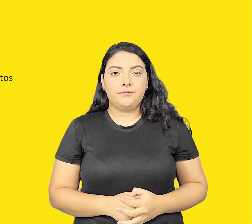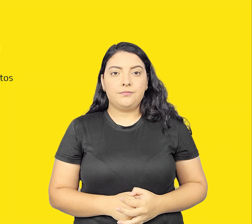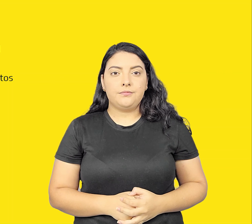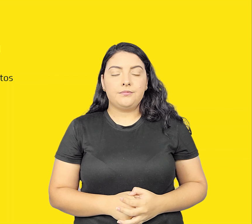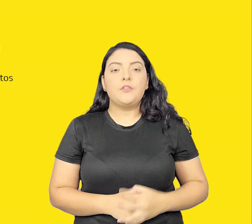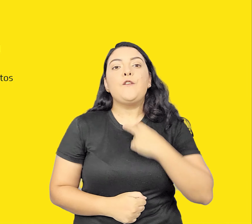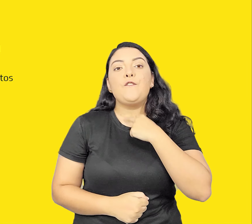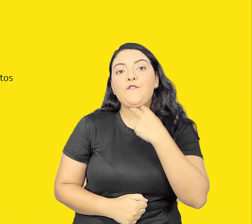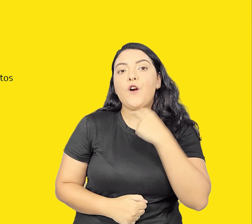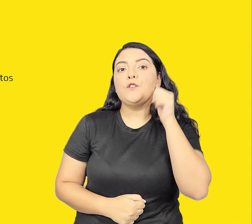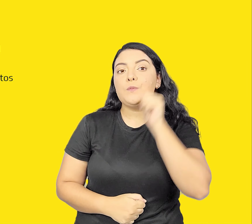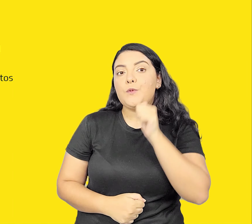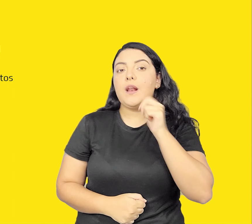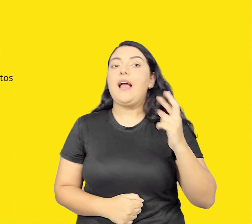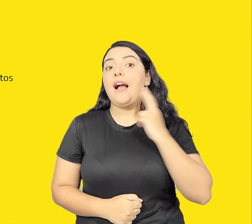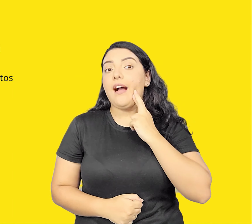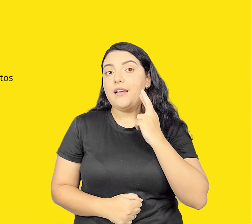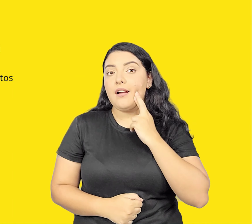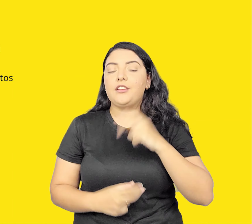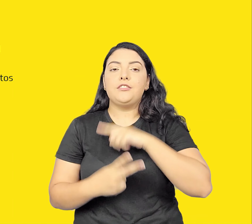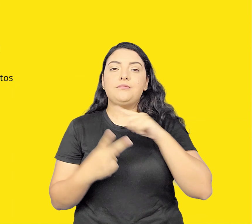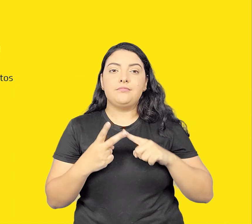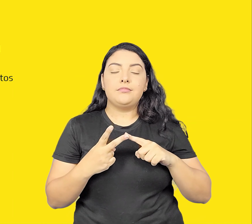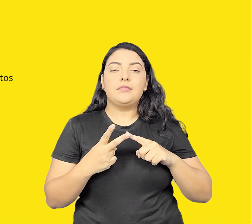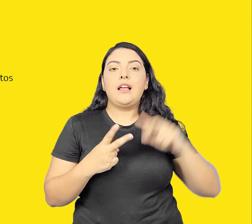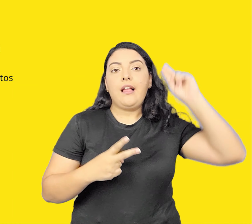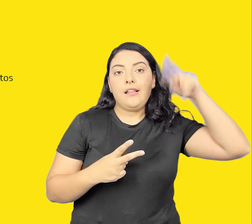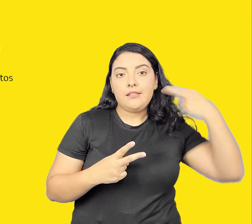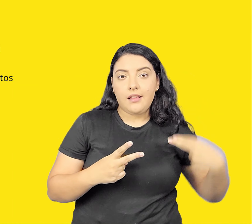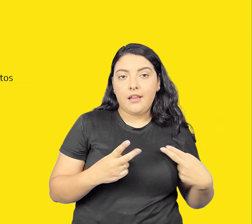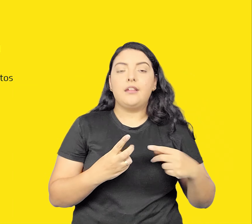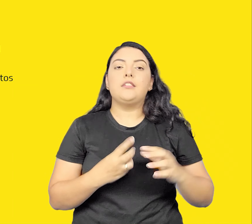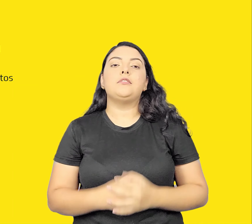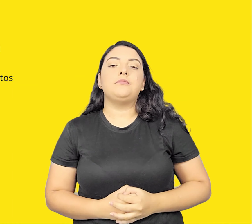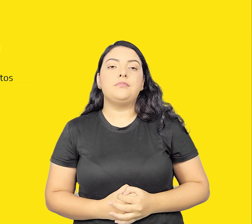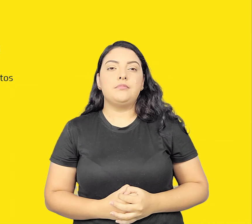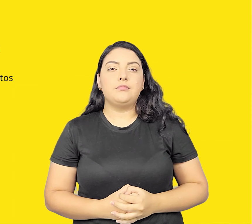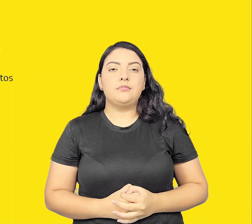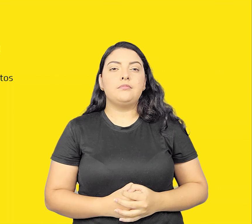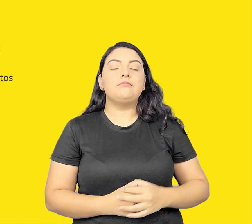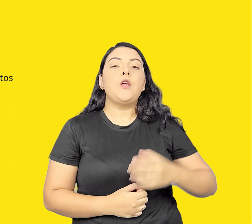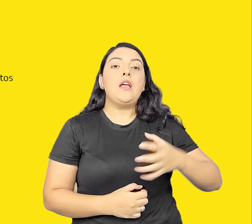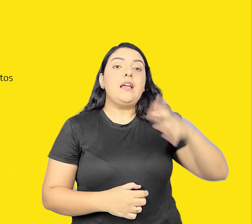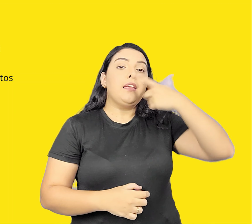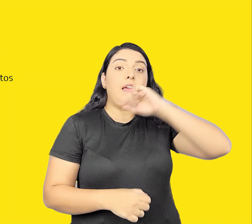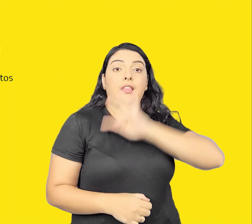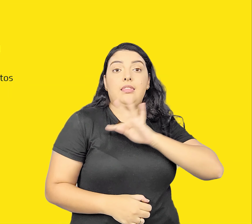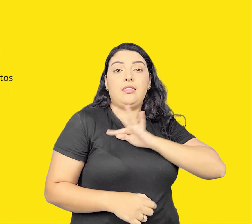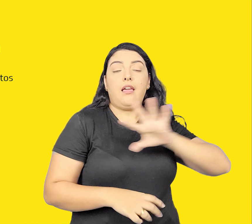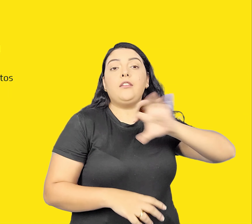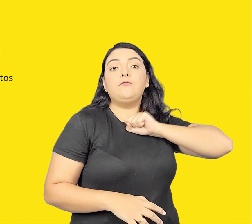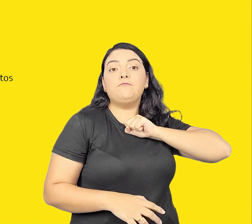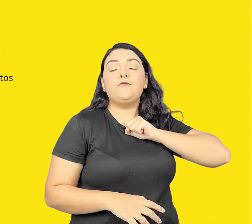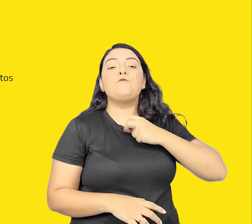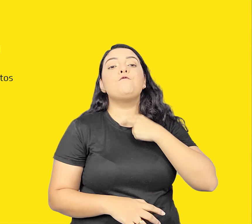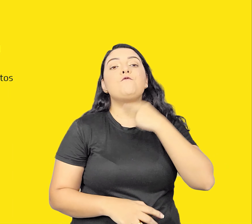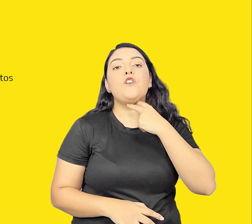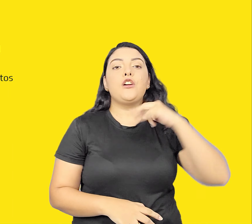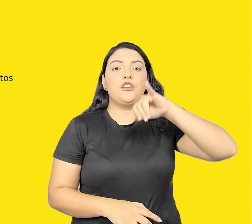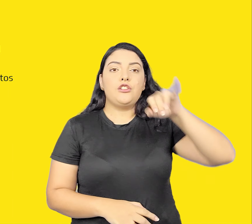Vozes Femininas Vozes Raiane Araújo Nayana Santos Captação das Vozes